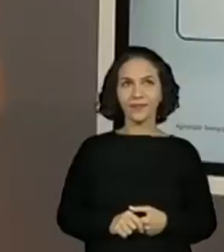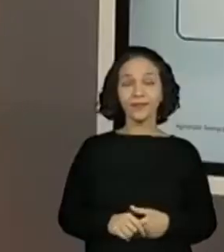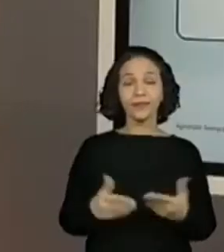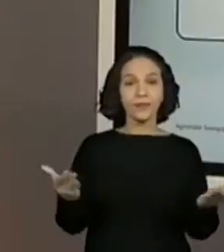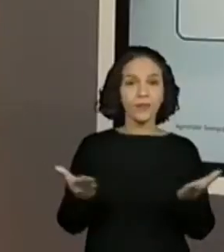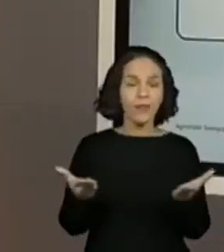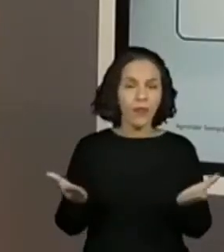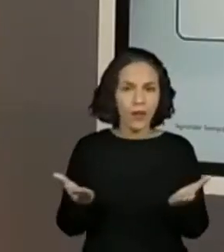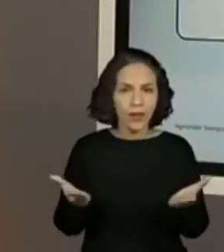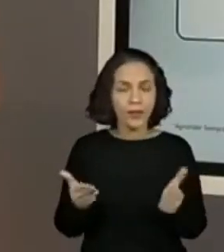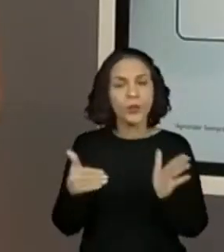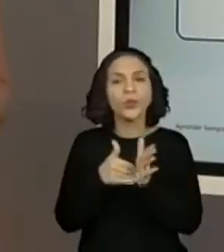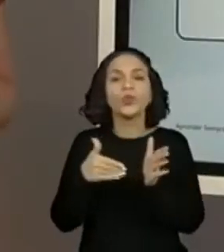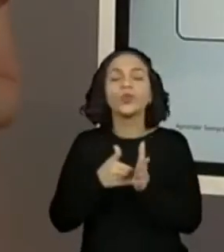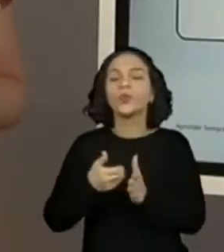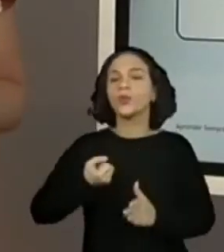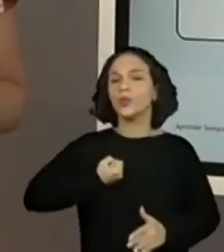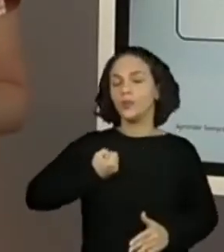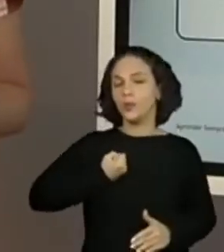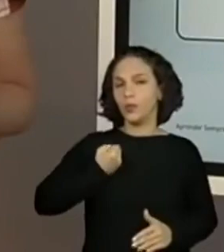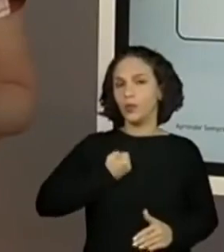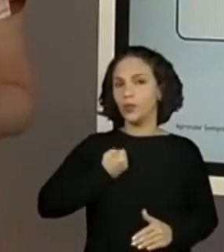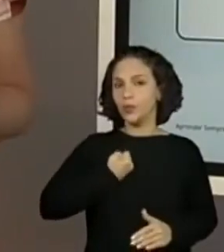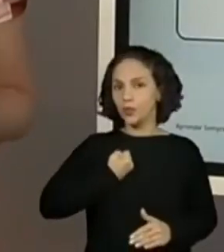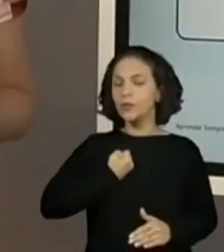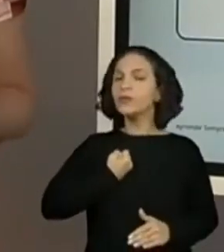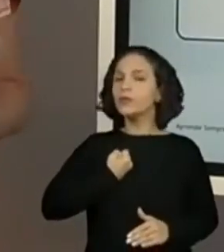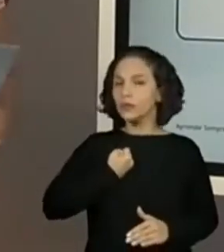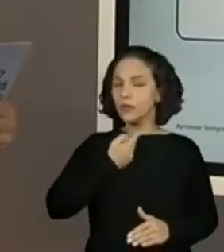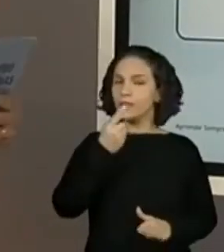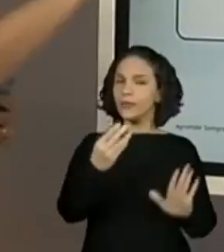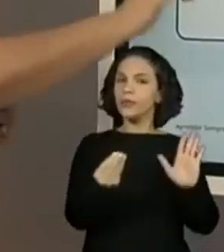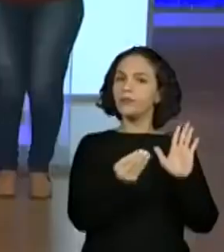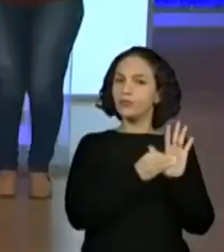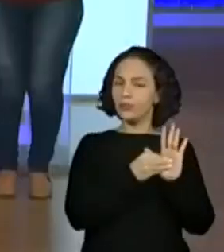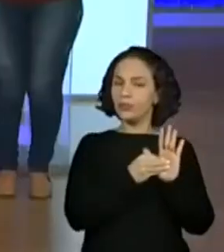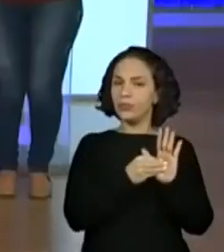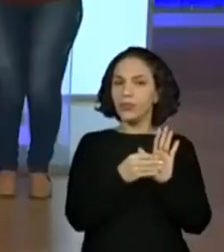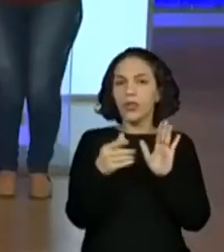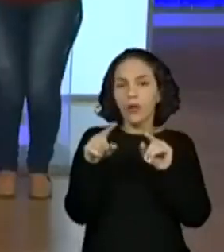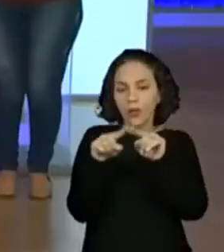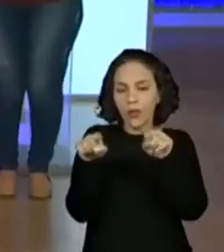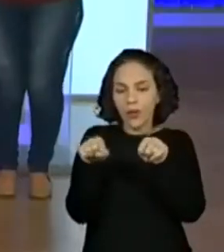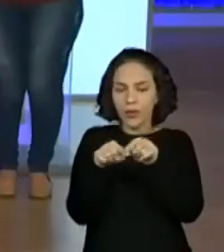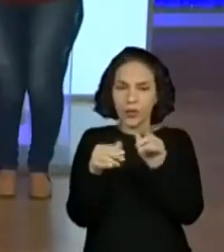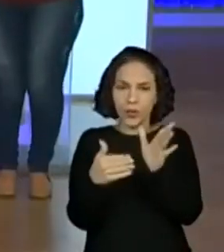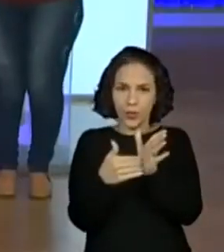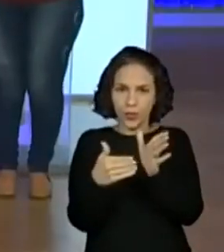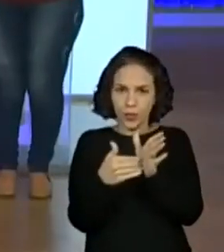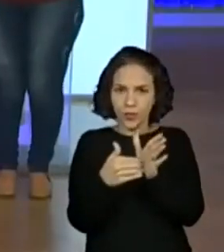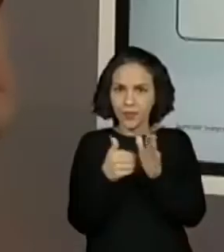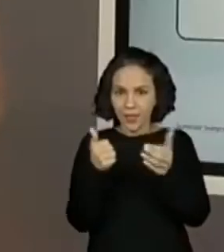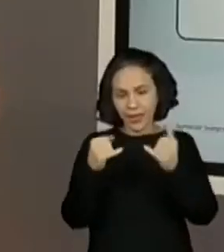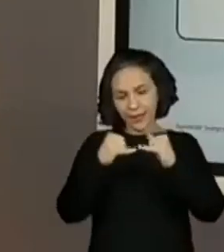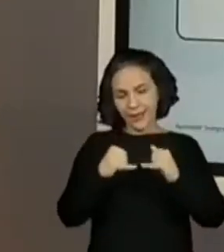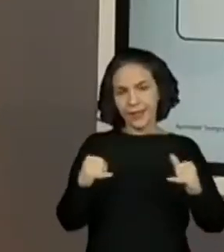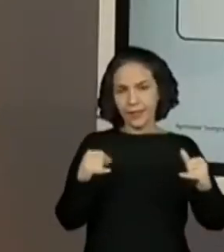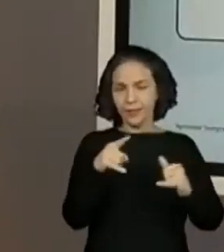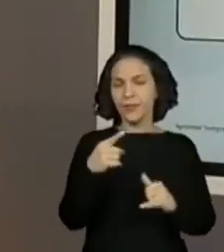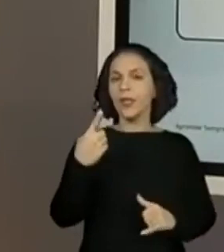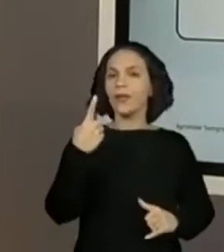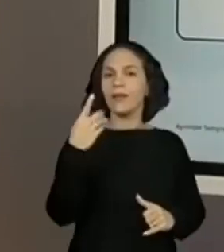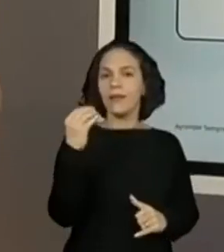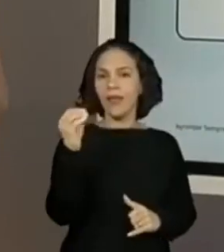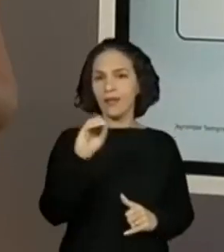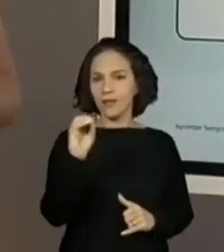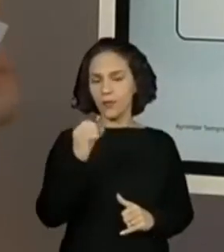E agora eu vou ditar o último número, tá? E aí vocês registrem no último quadrinho ou na última linha, que vai ser o décimo número